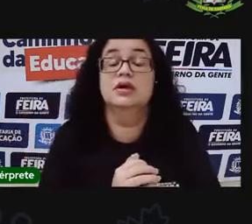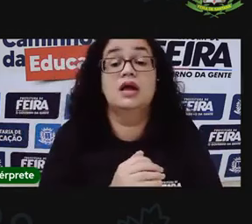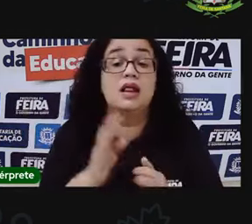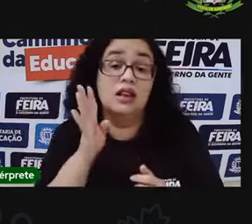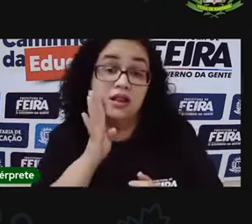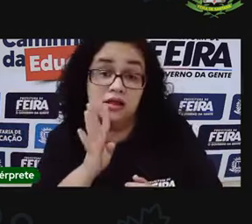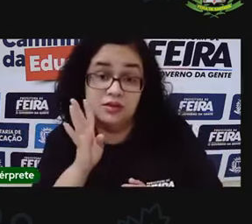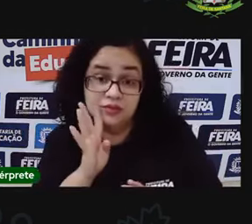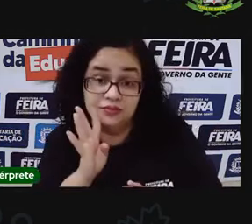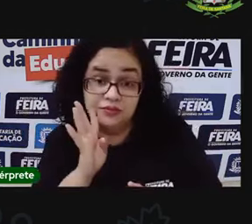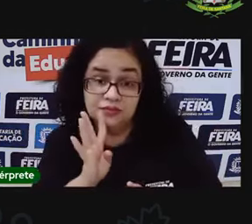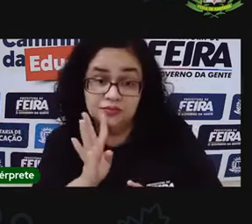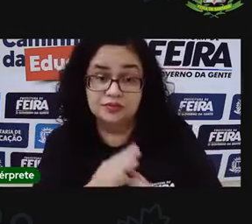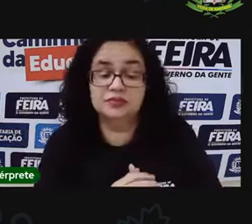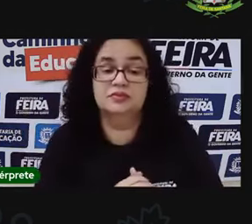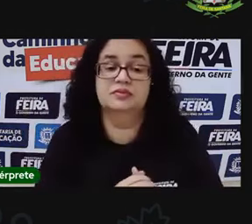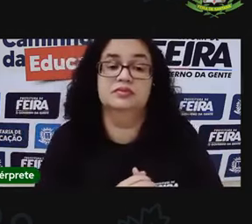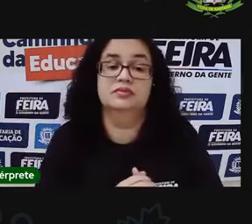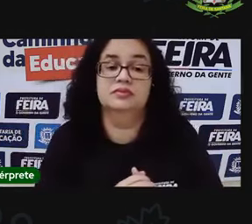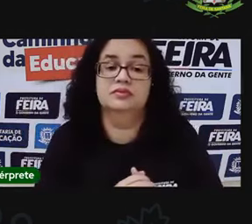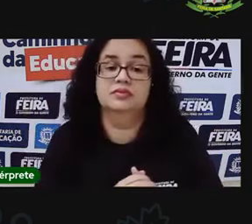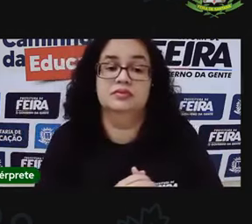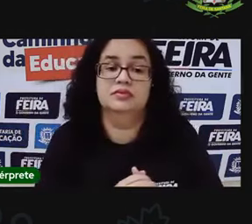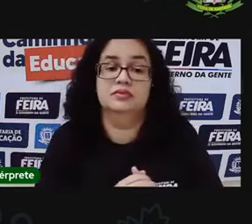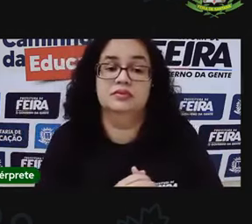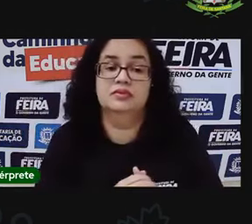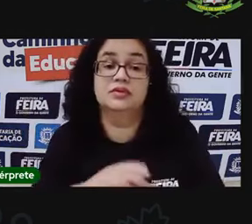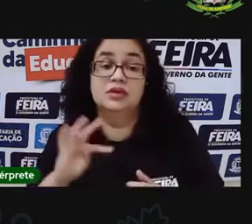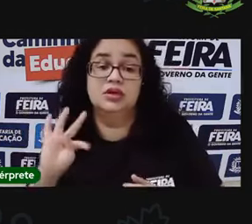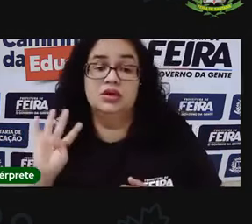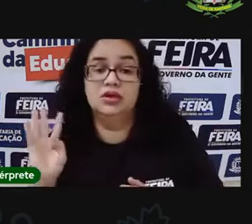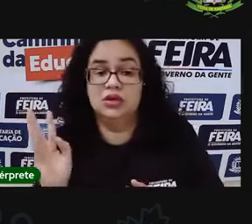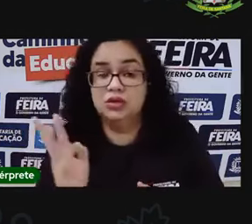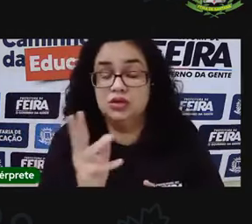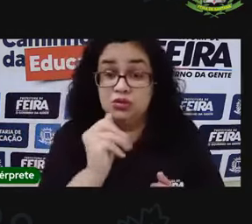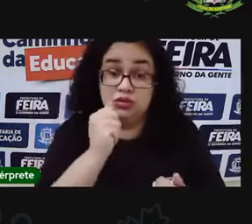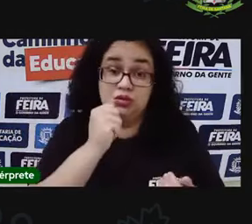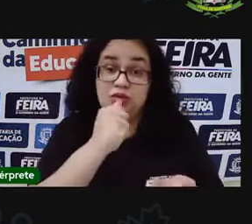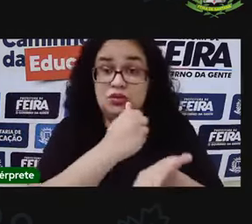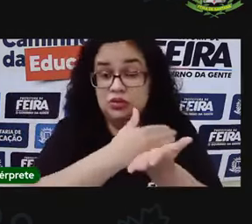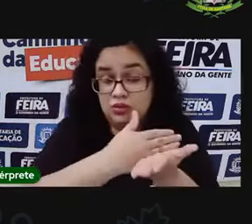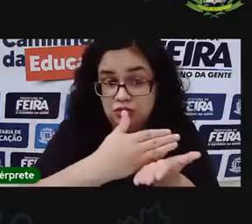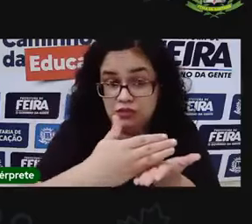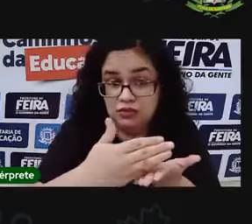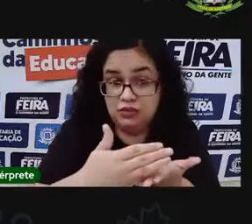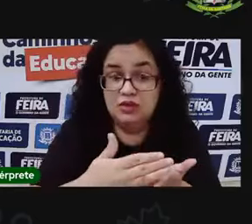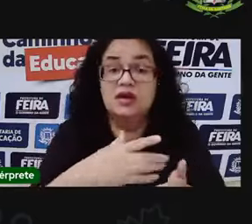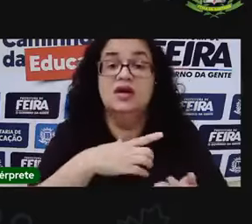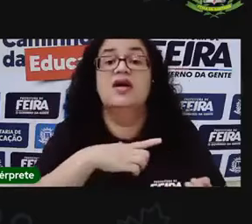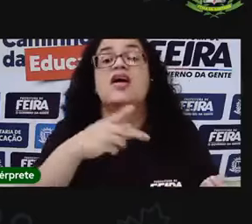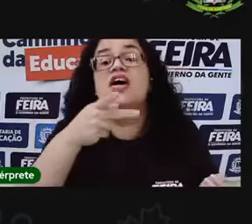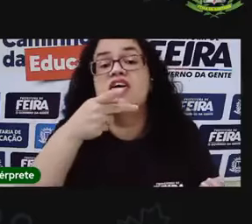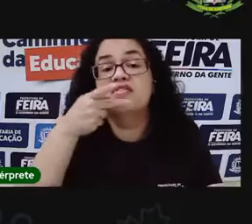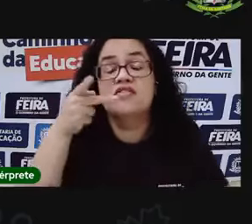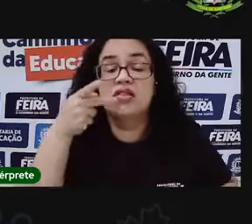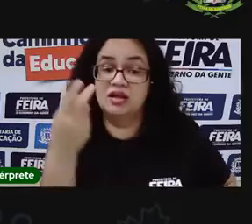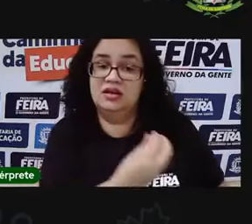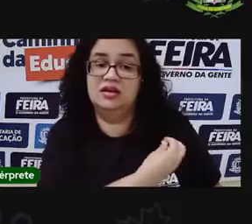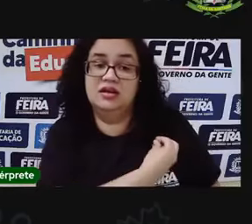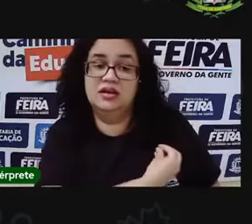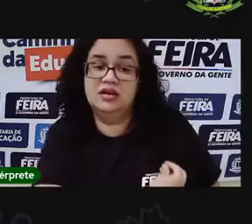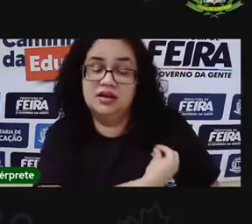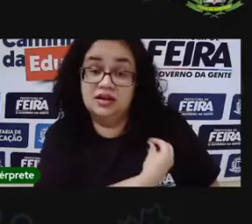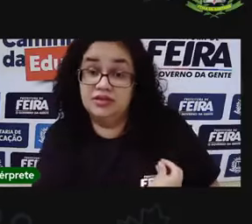bem. É, desde que tudo foi iniciado, como eu disse, nós falamos que a quinta estava